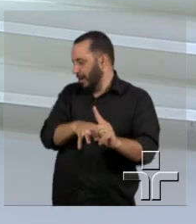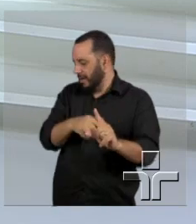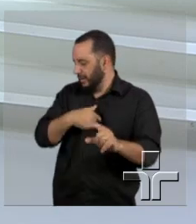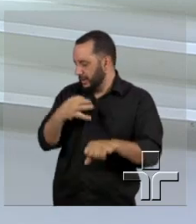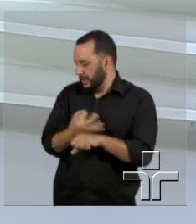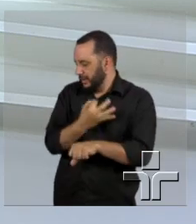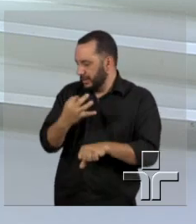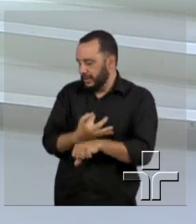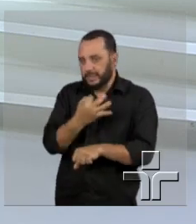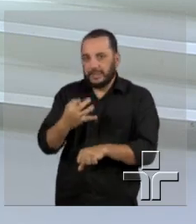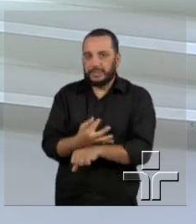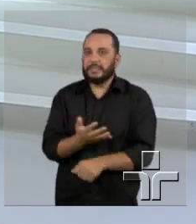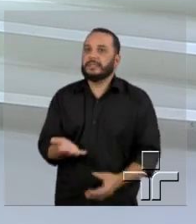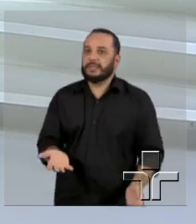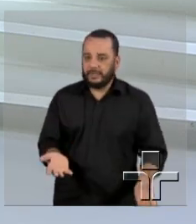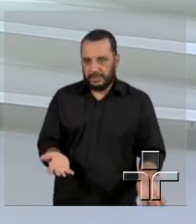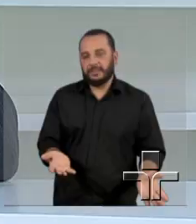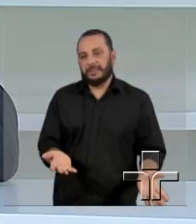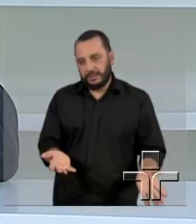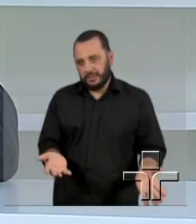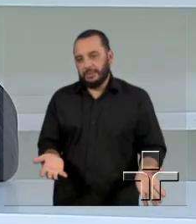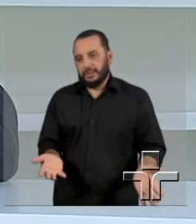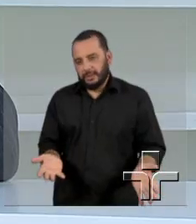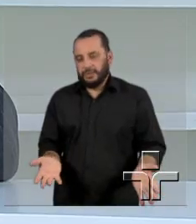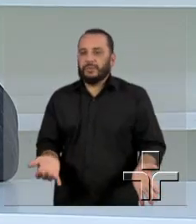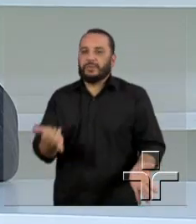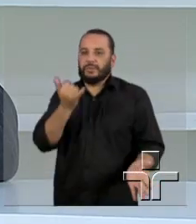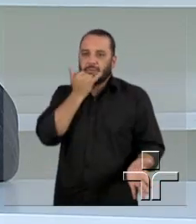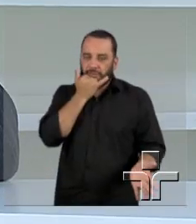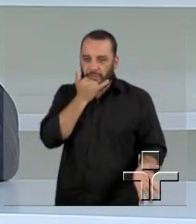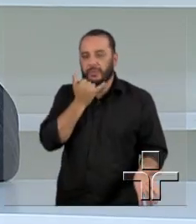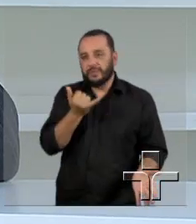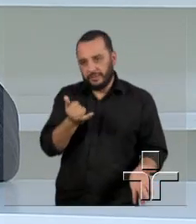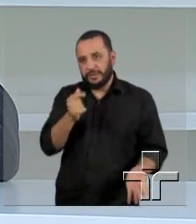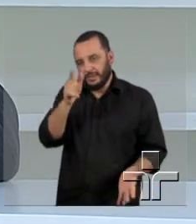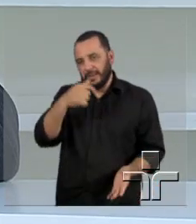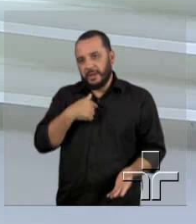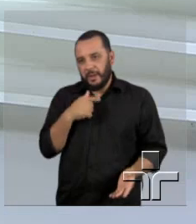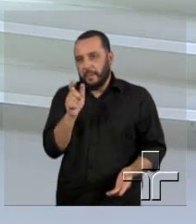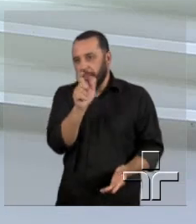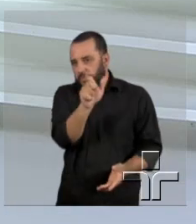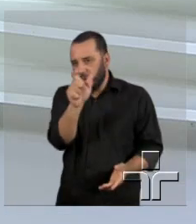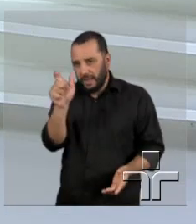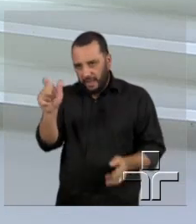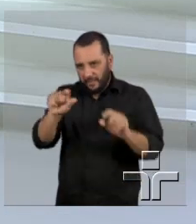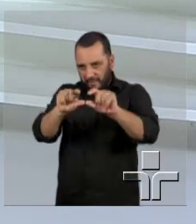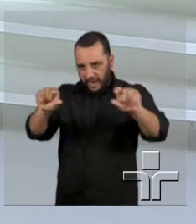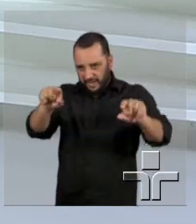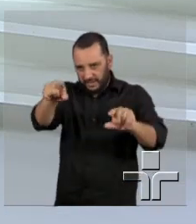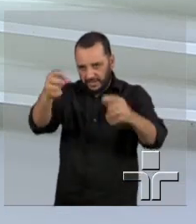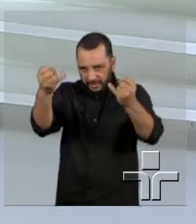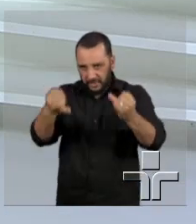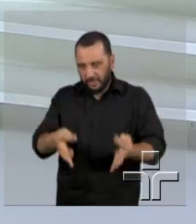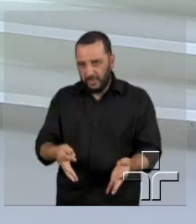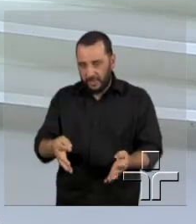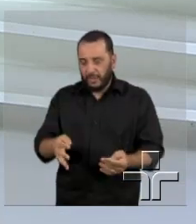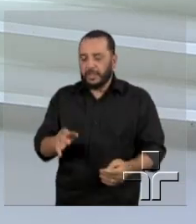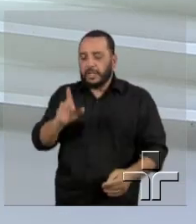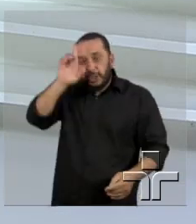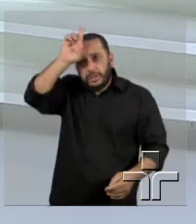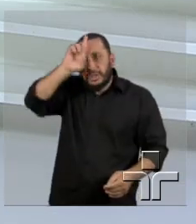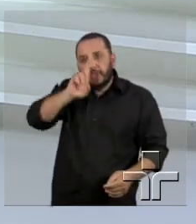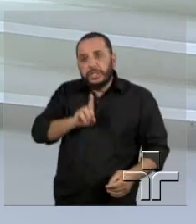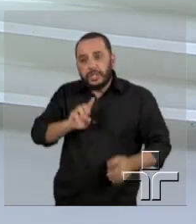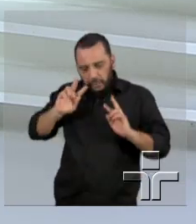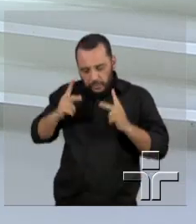Entendeu? Então, esse jogo de palavras, esse trocadilho é perigosíssimo. Os direitos humanos